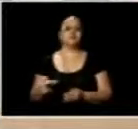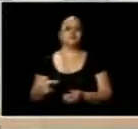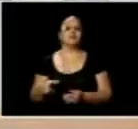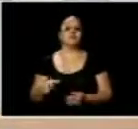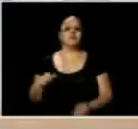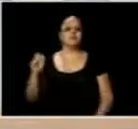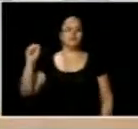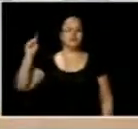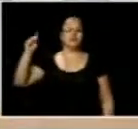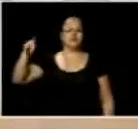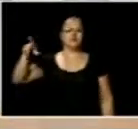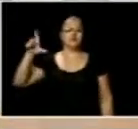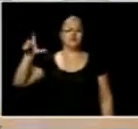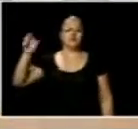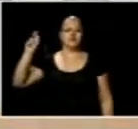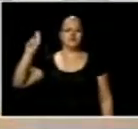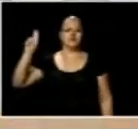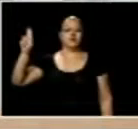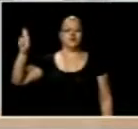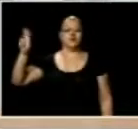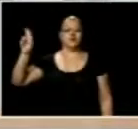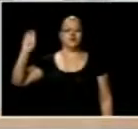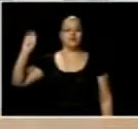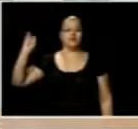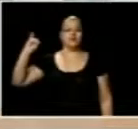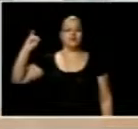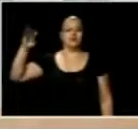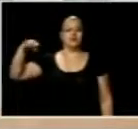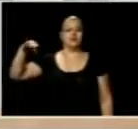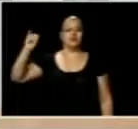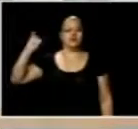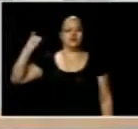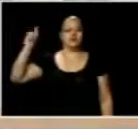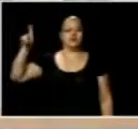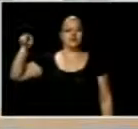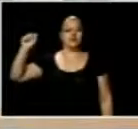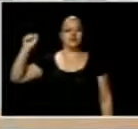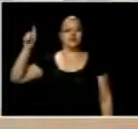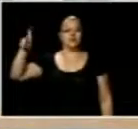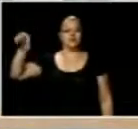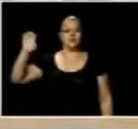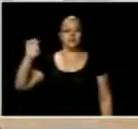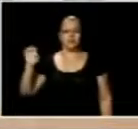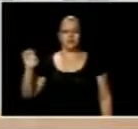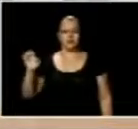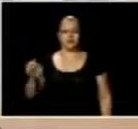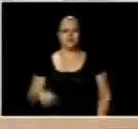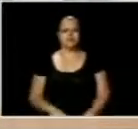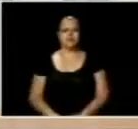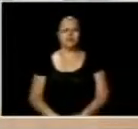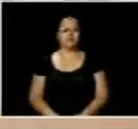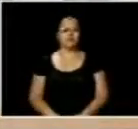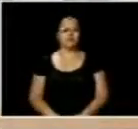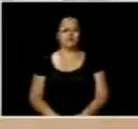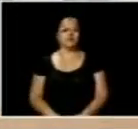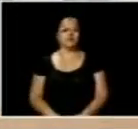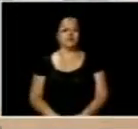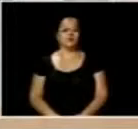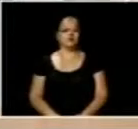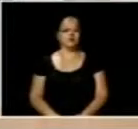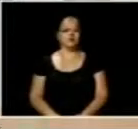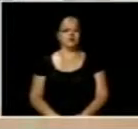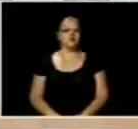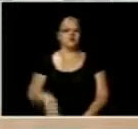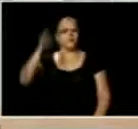fazer propaganda do seu governo. Então eu acho que seria importante o senhor levar em consideração, uma vez que Taubaté